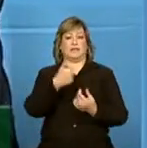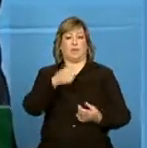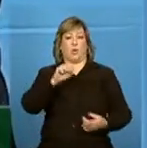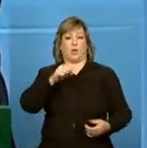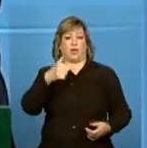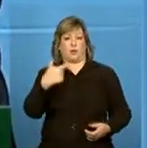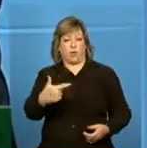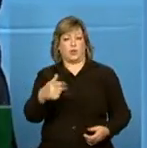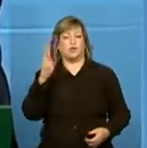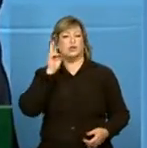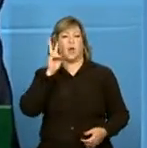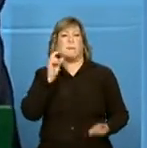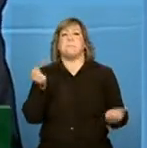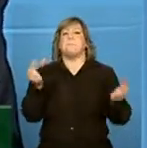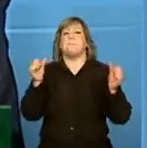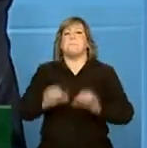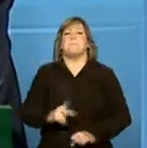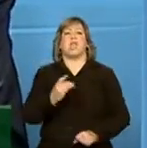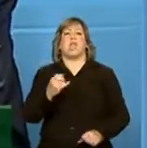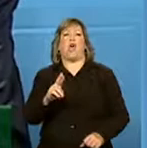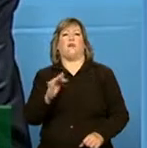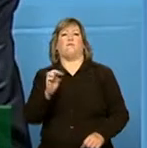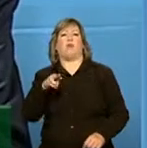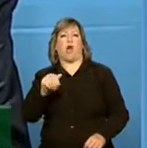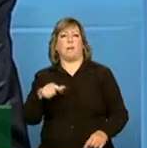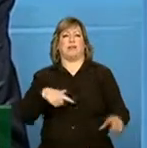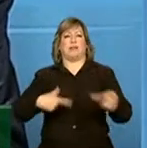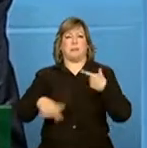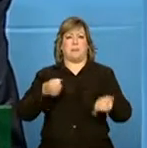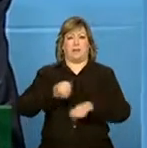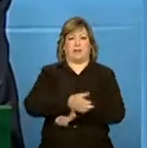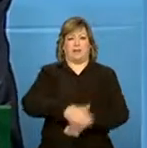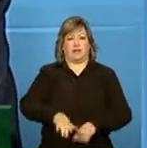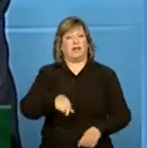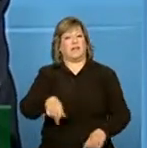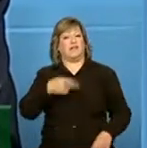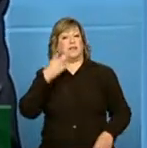piores formas de trabalho infantil, estava-se falando das intervenções de